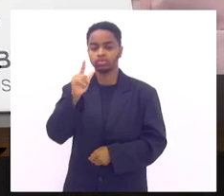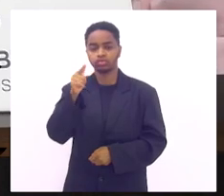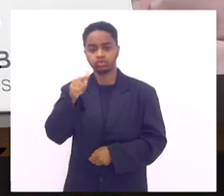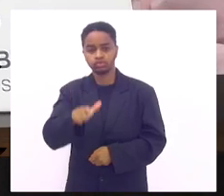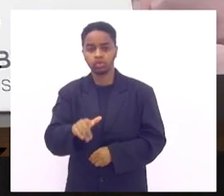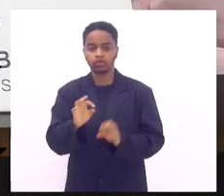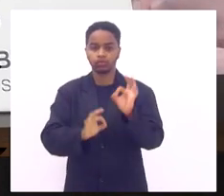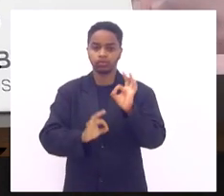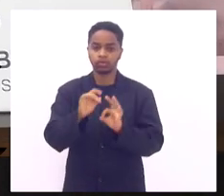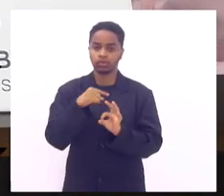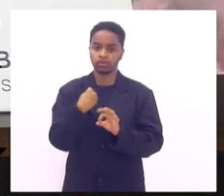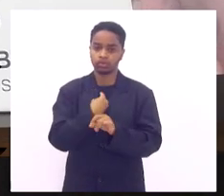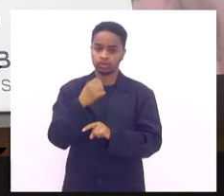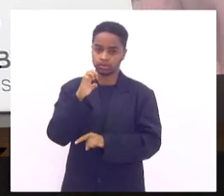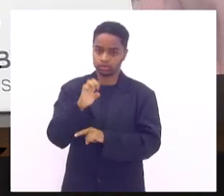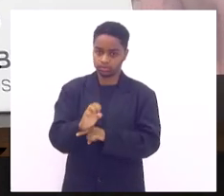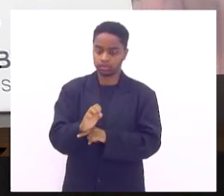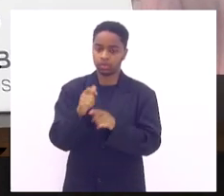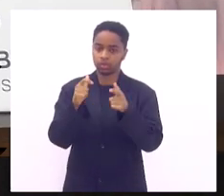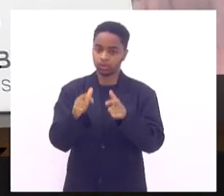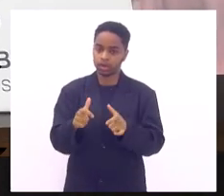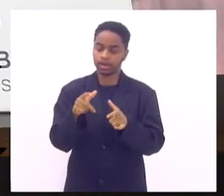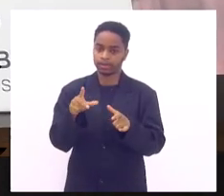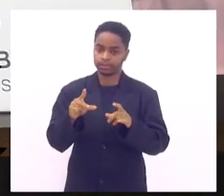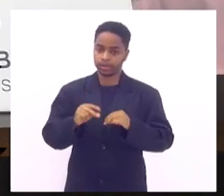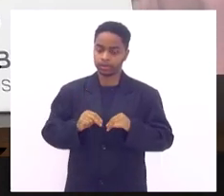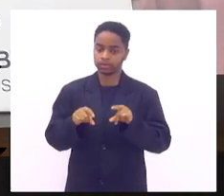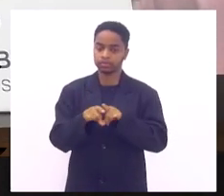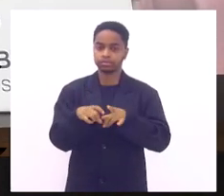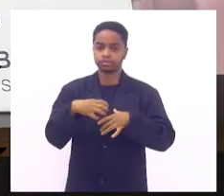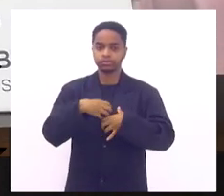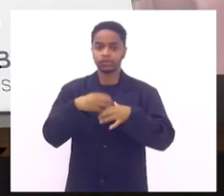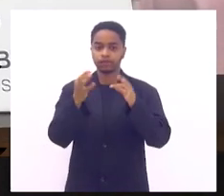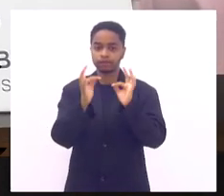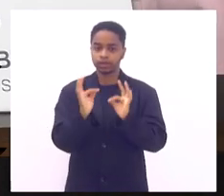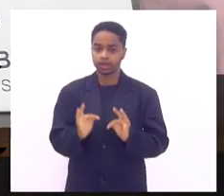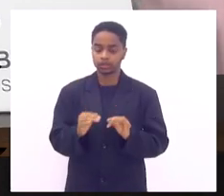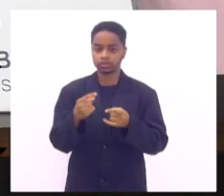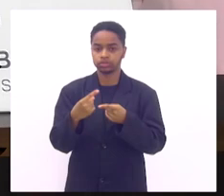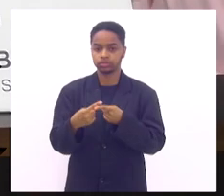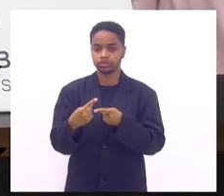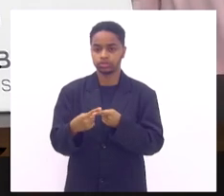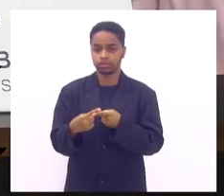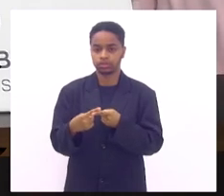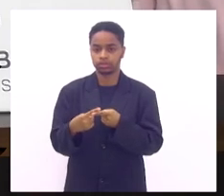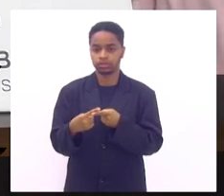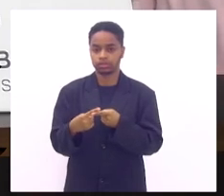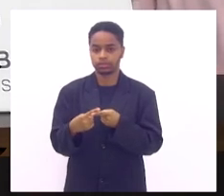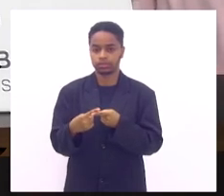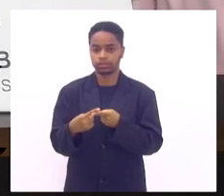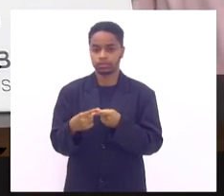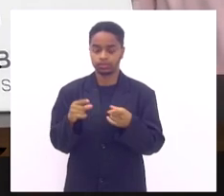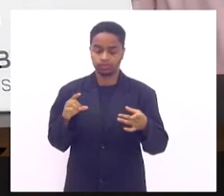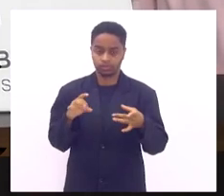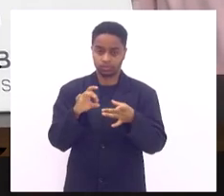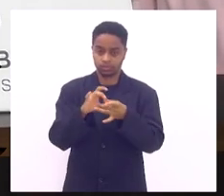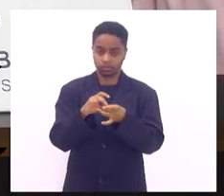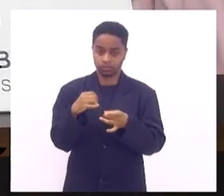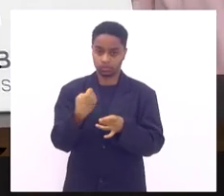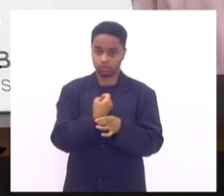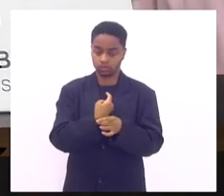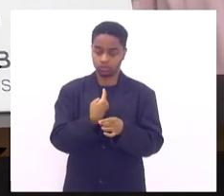no lugar onde ele merece. Me sinto muito feliz, né, porque com esse convênio que fizemos com o